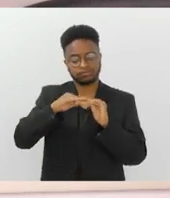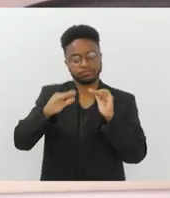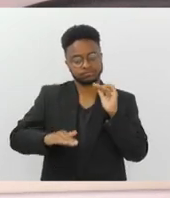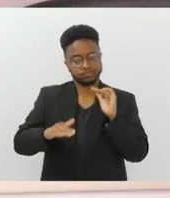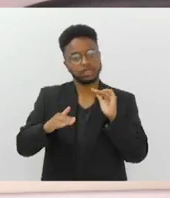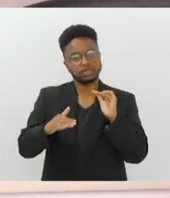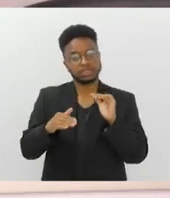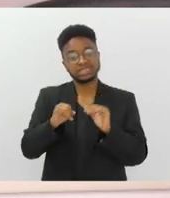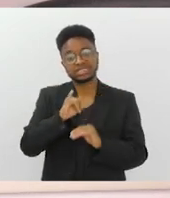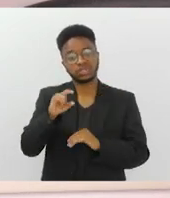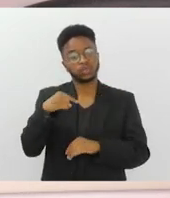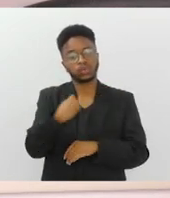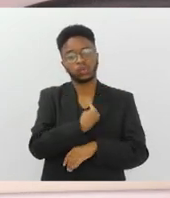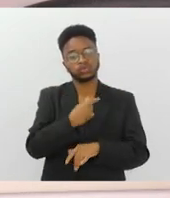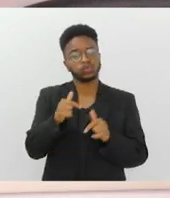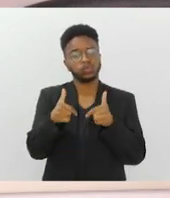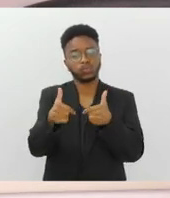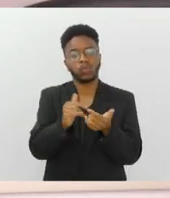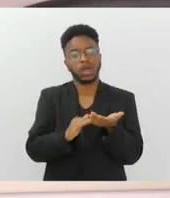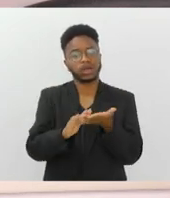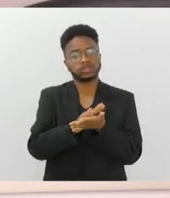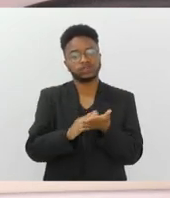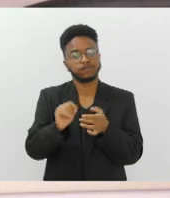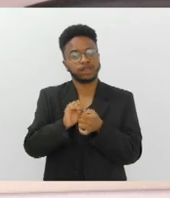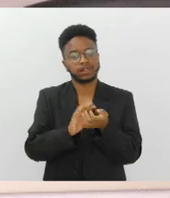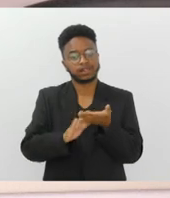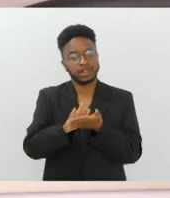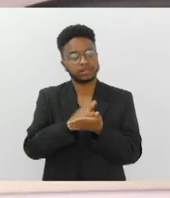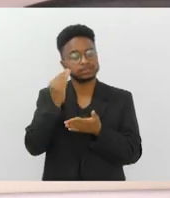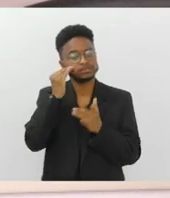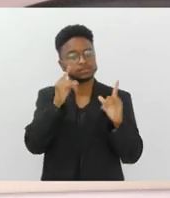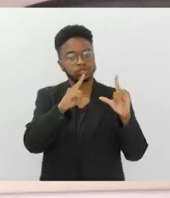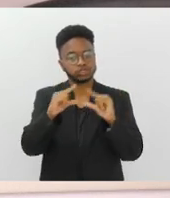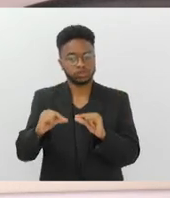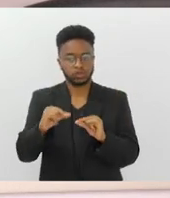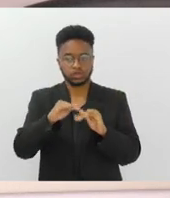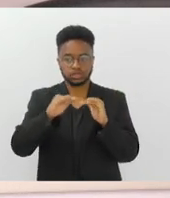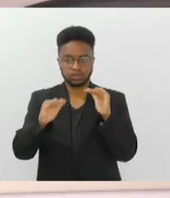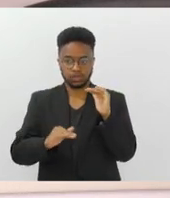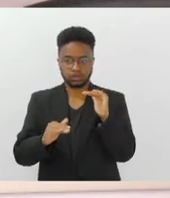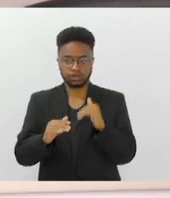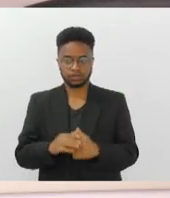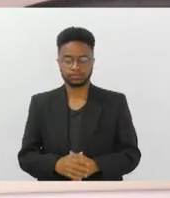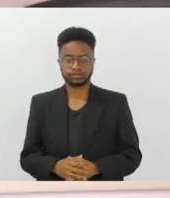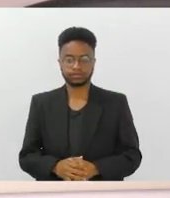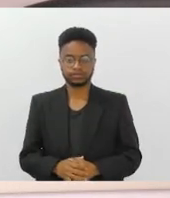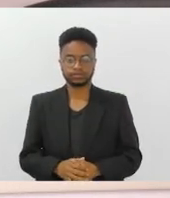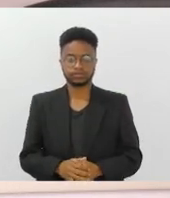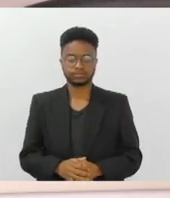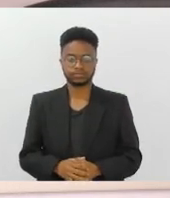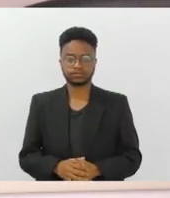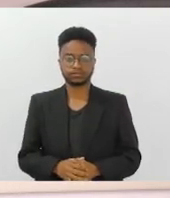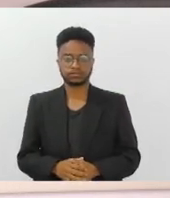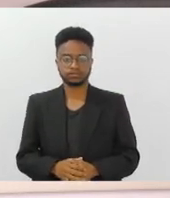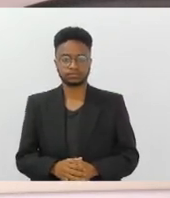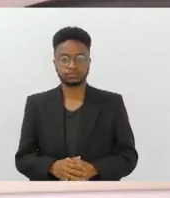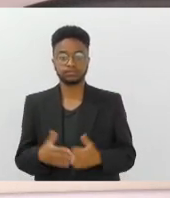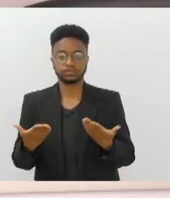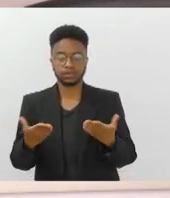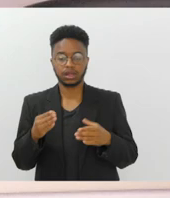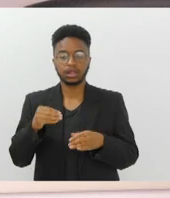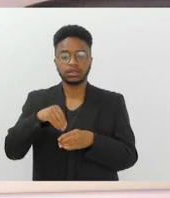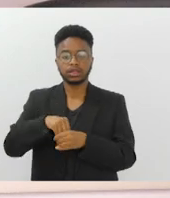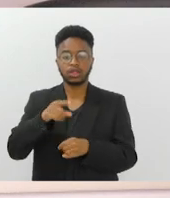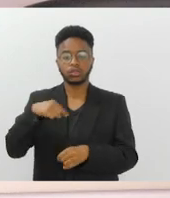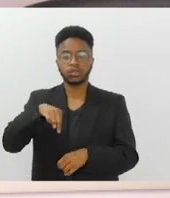se nós não atuarmos diretamente para reduzir essas desigualdades. Dentro do nosso escopo de atuação